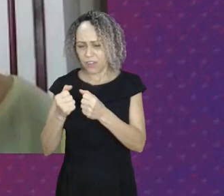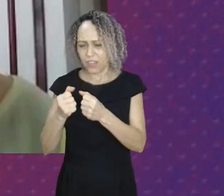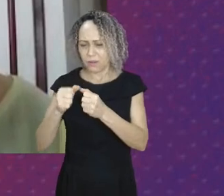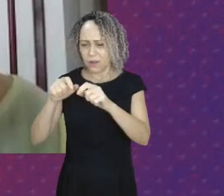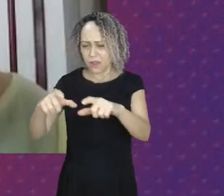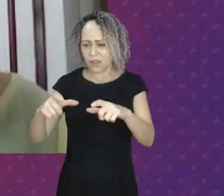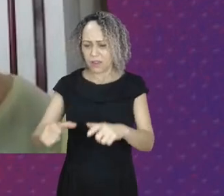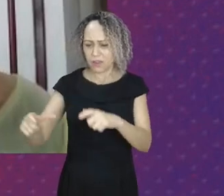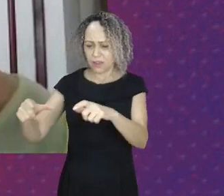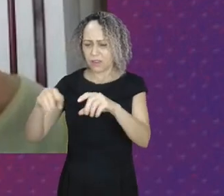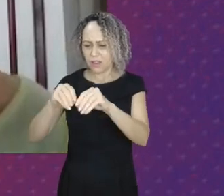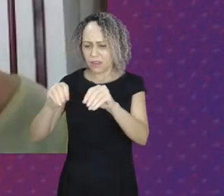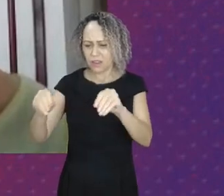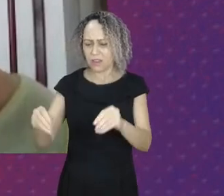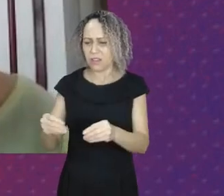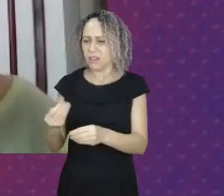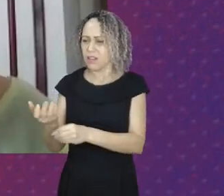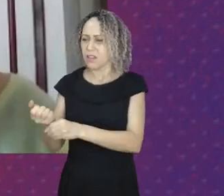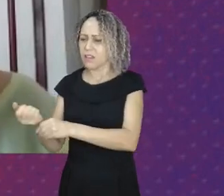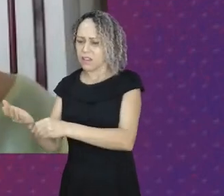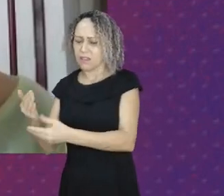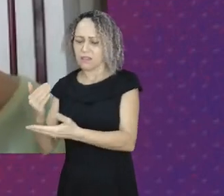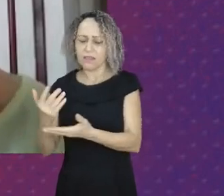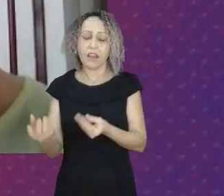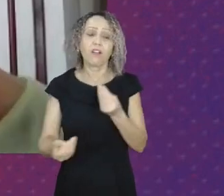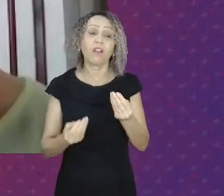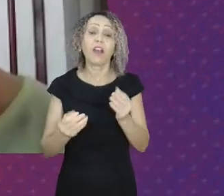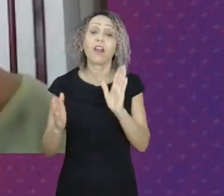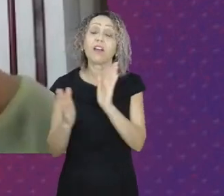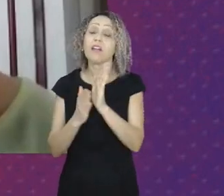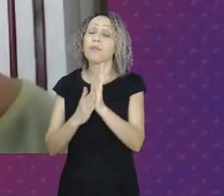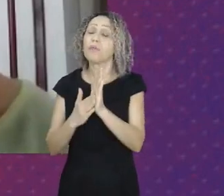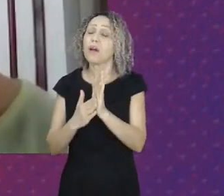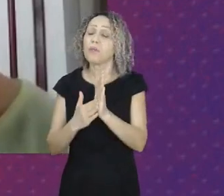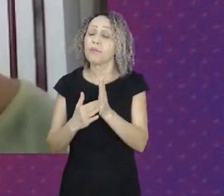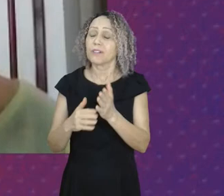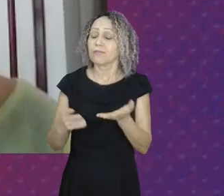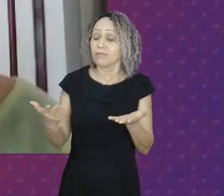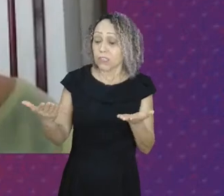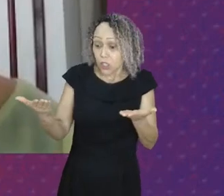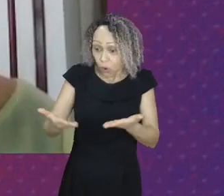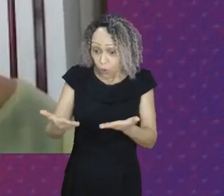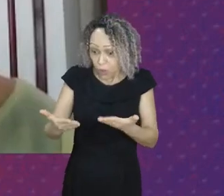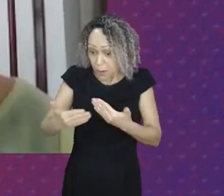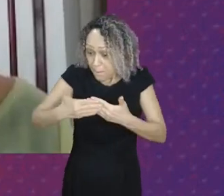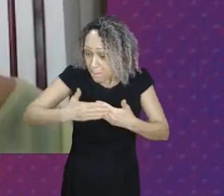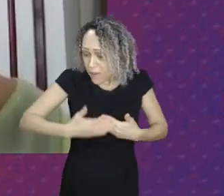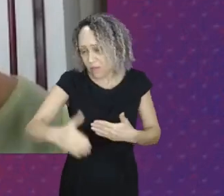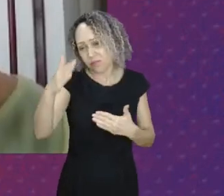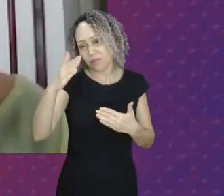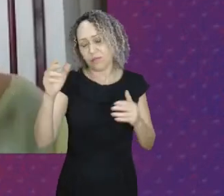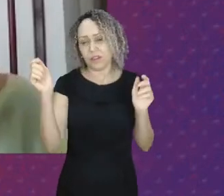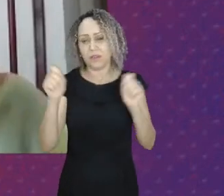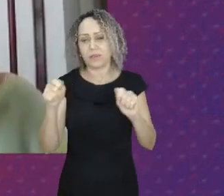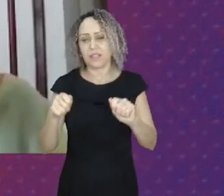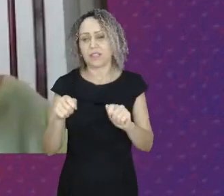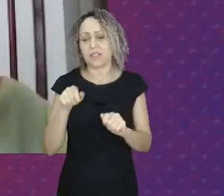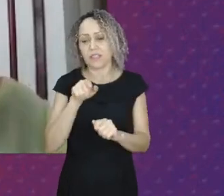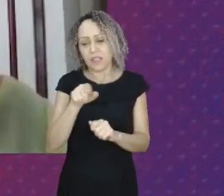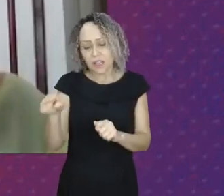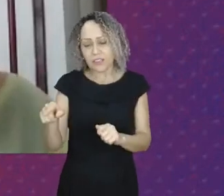direitos territoriais não é uma pauta de ontem, é uma pauta de hoje para o amanhã. E é preciso que aí